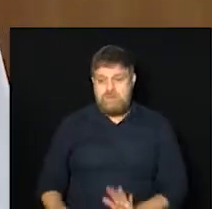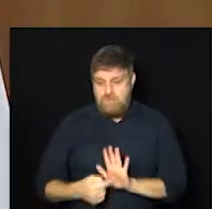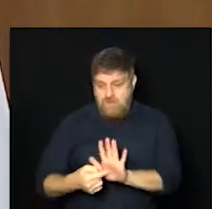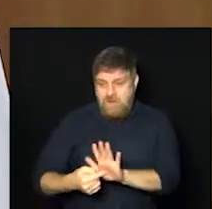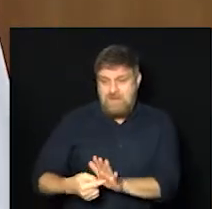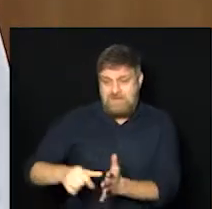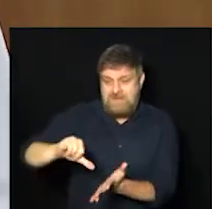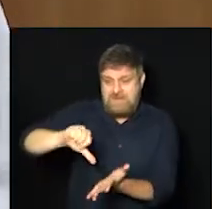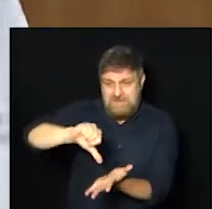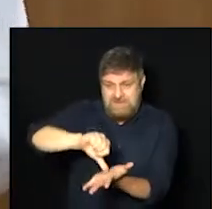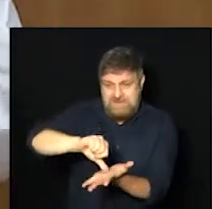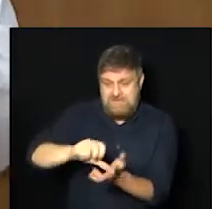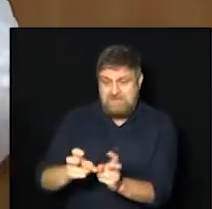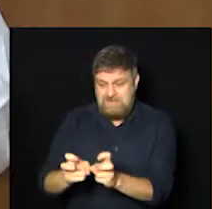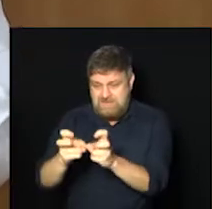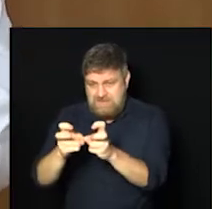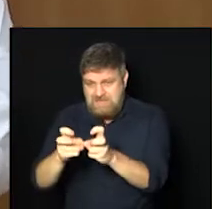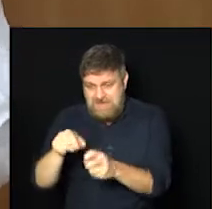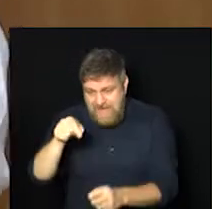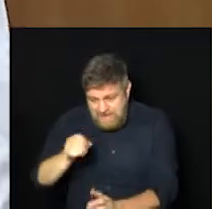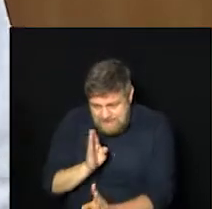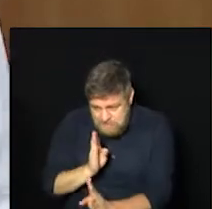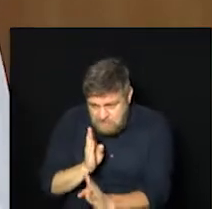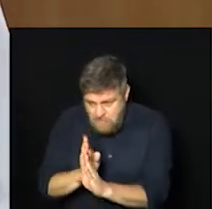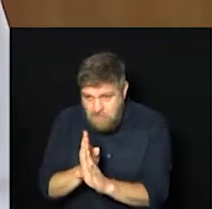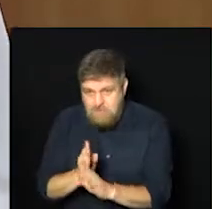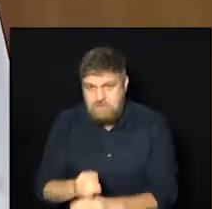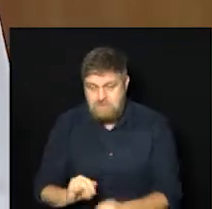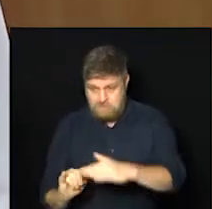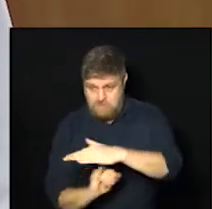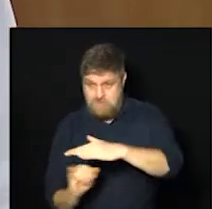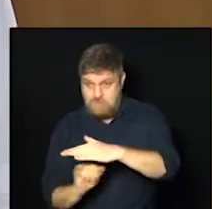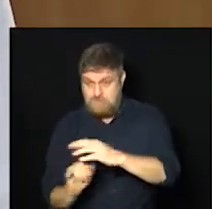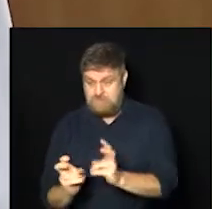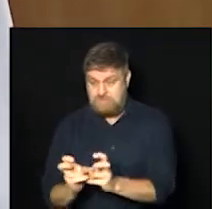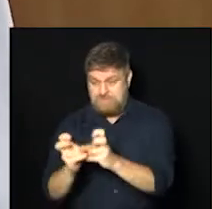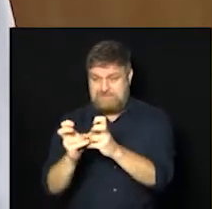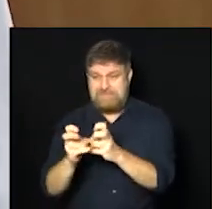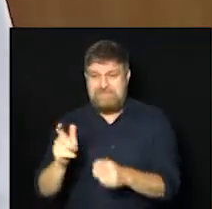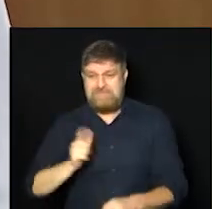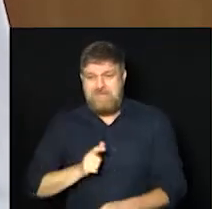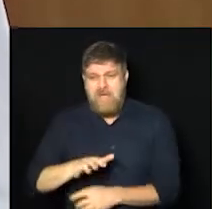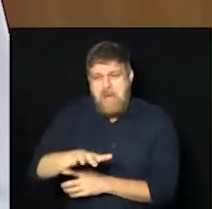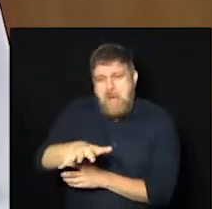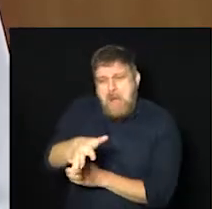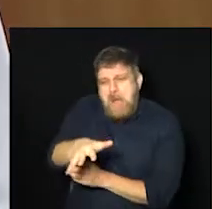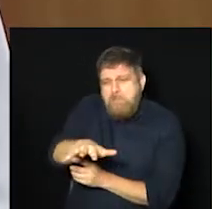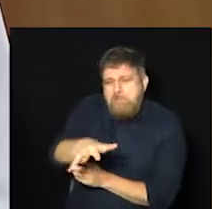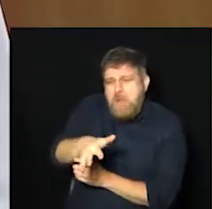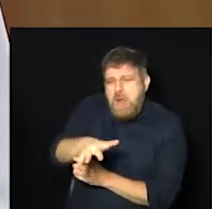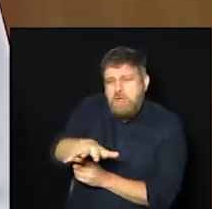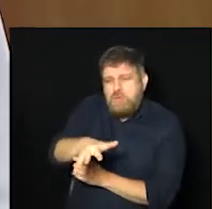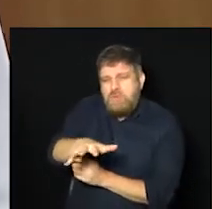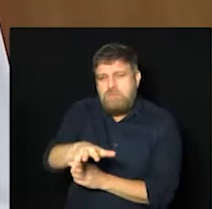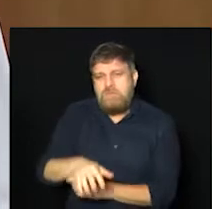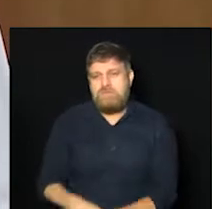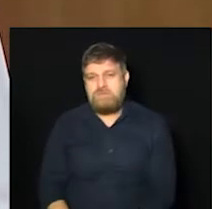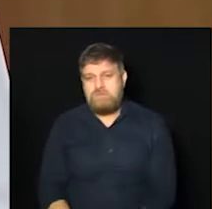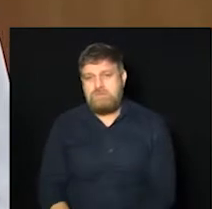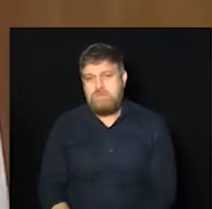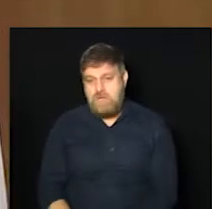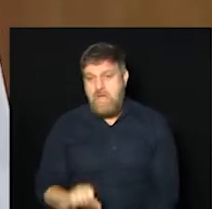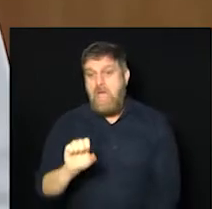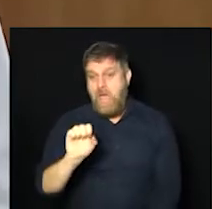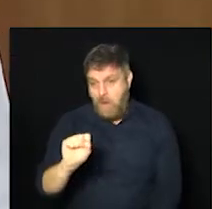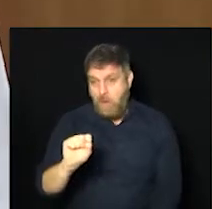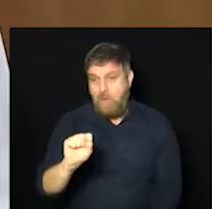no Centro de Oncologia. Aqui no nosso centro, ele corresponde a mais ou menos o oitavo